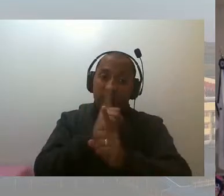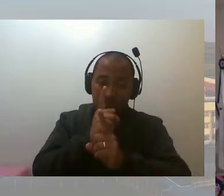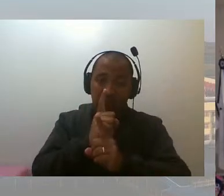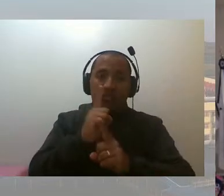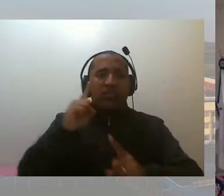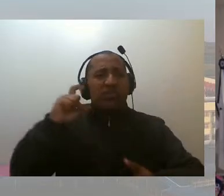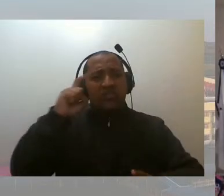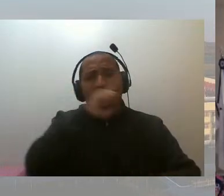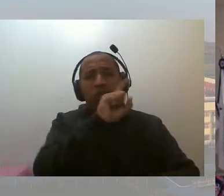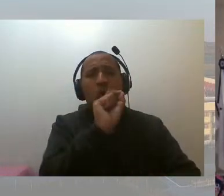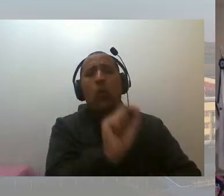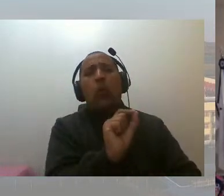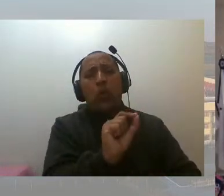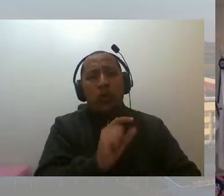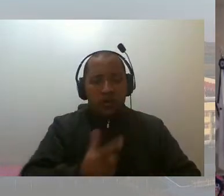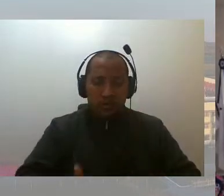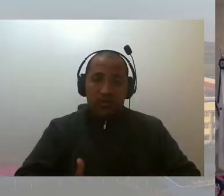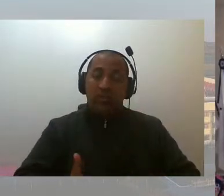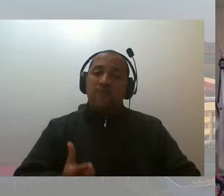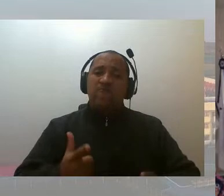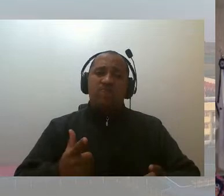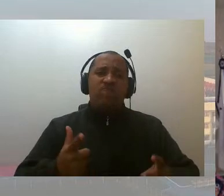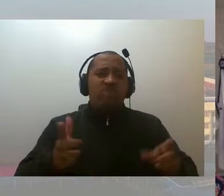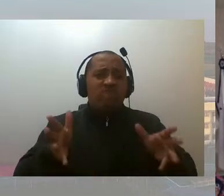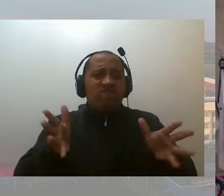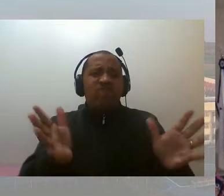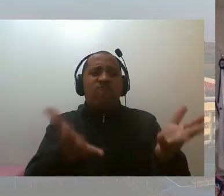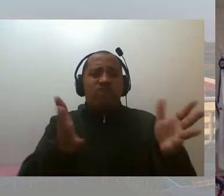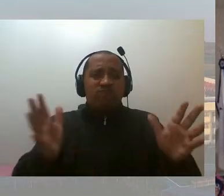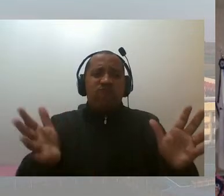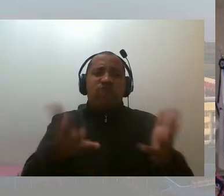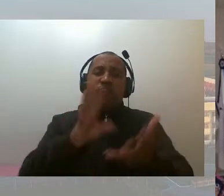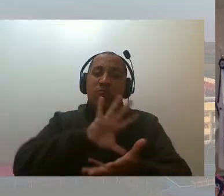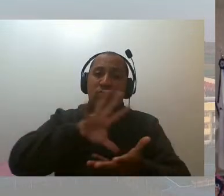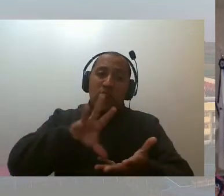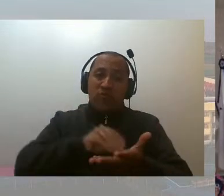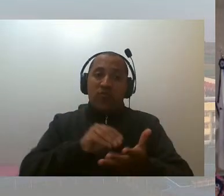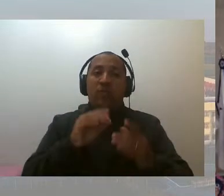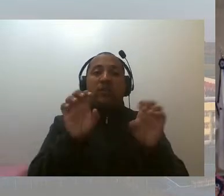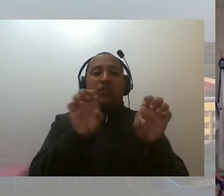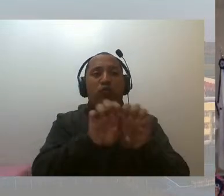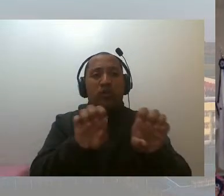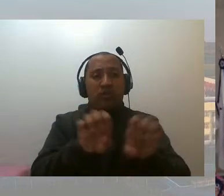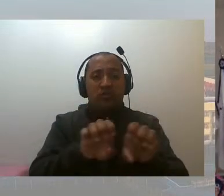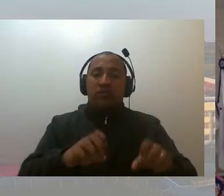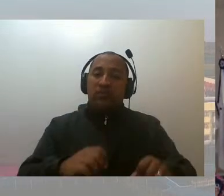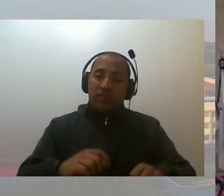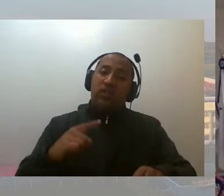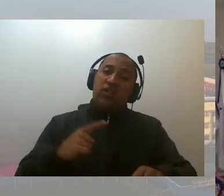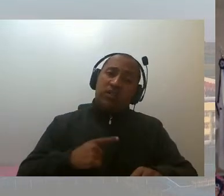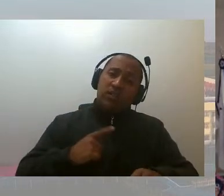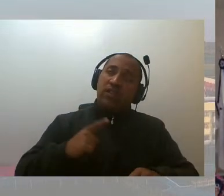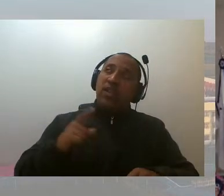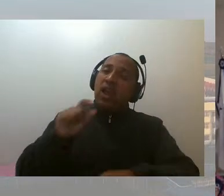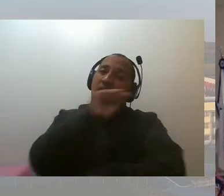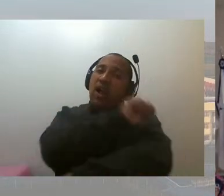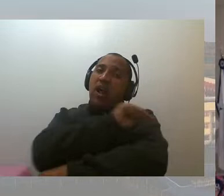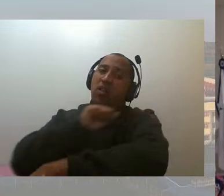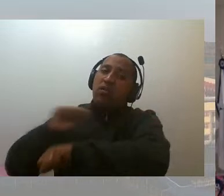bastante dificuldade de mobilizar essa comissão de infraestrutura, de deslocamento dos alunos,